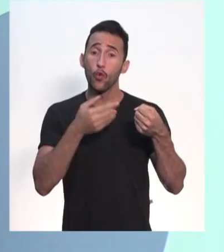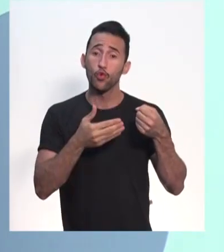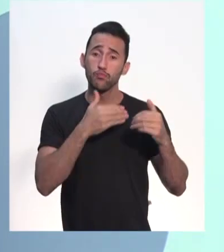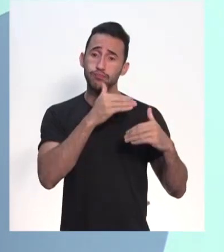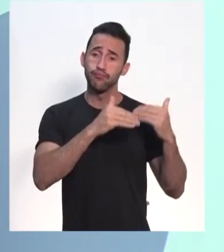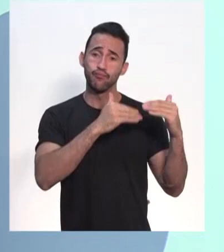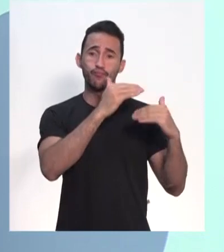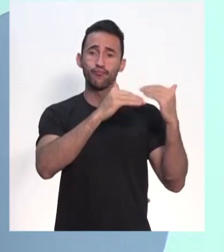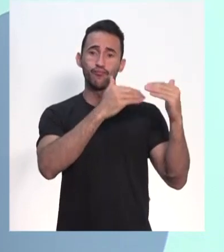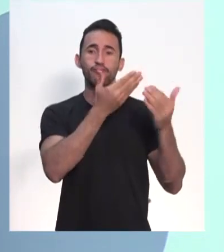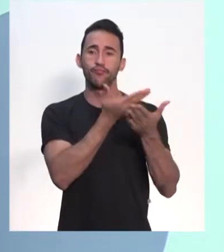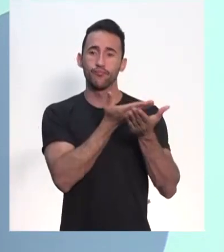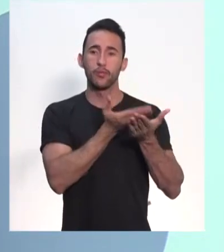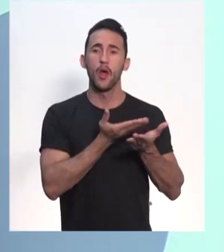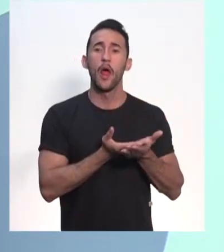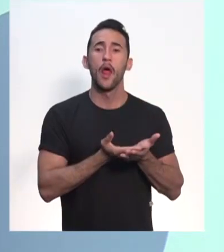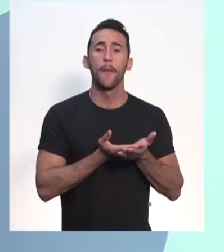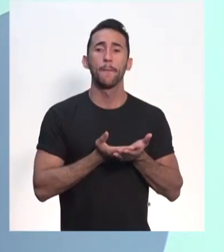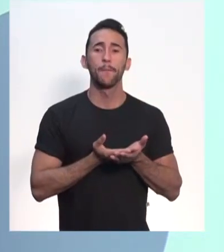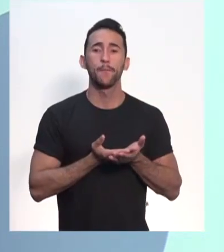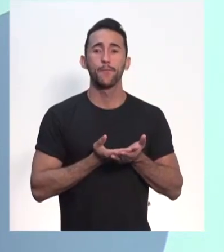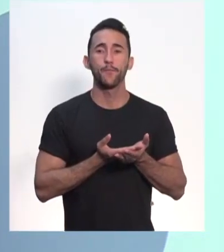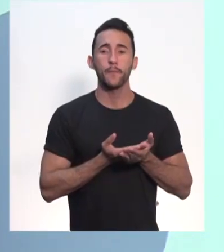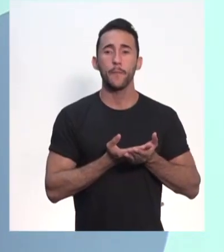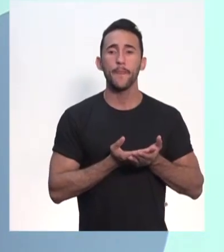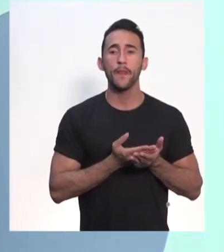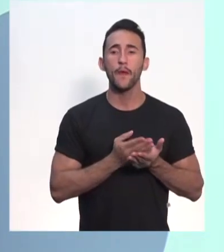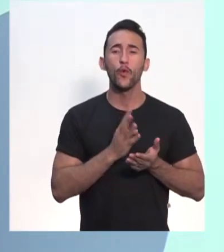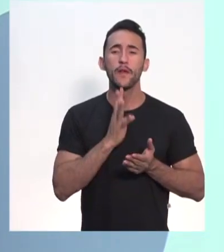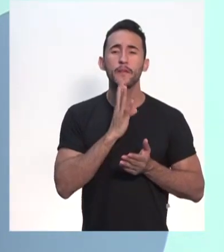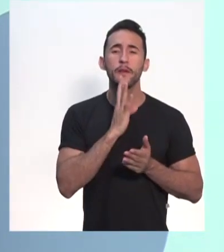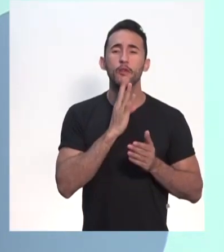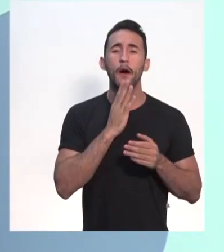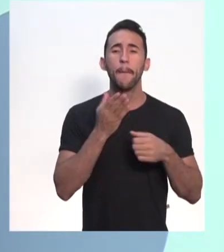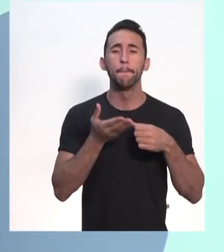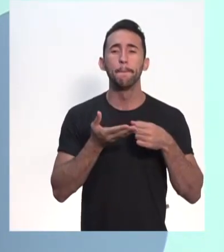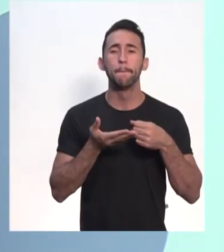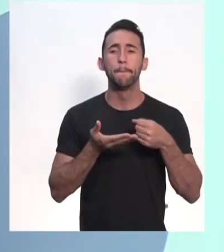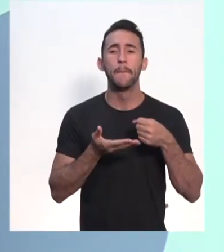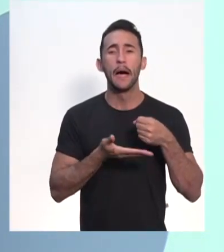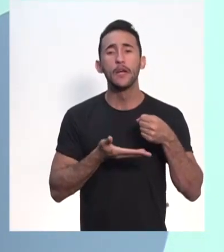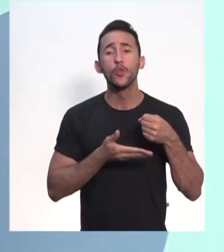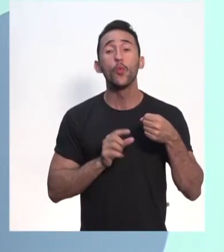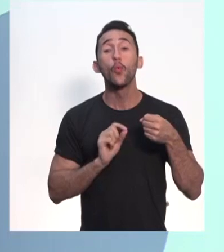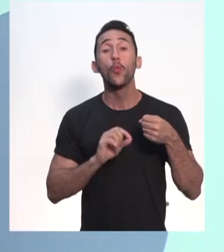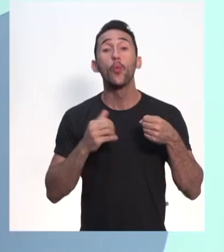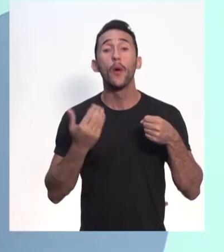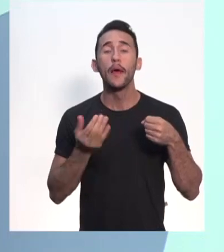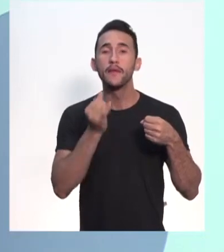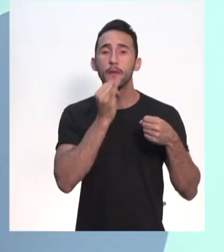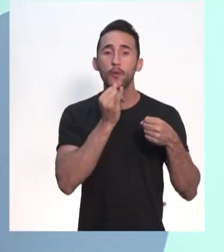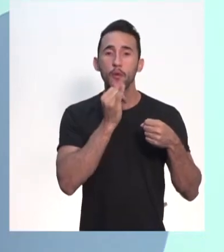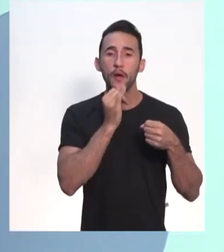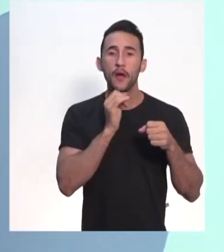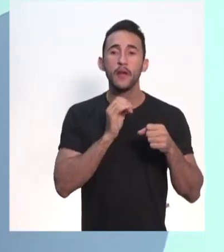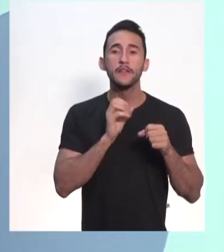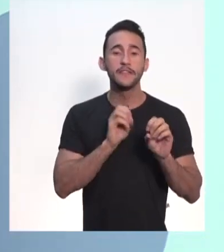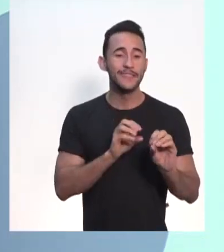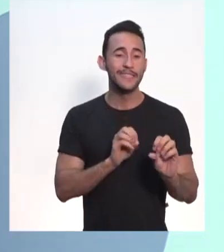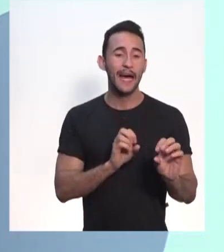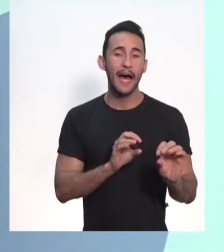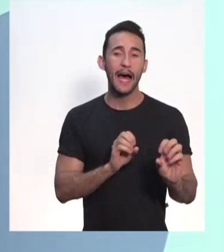machuca. Sim, aí a importância do profissional, né? A importância do professor para essa orientação adequada.